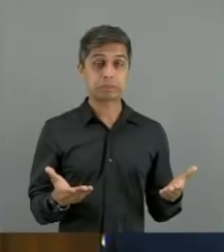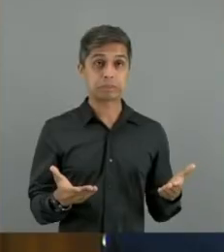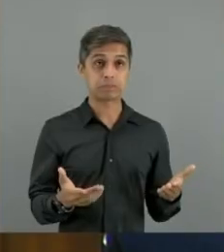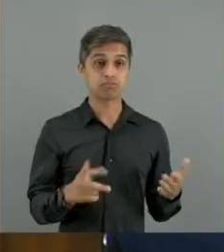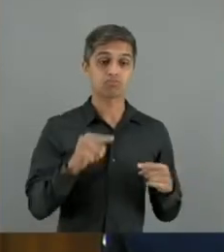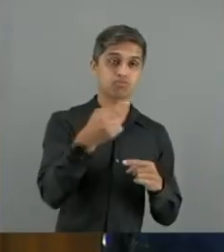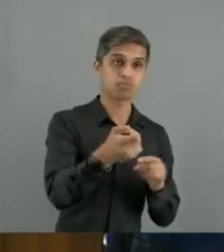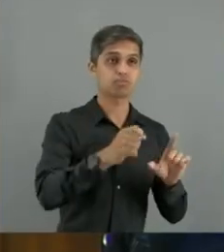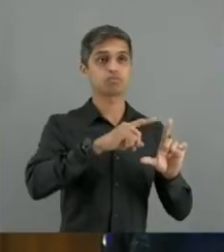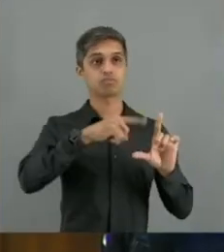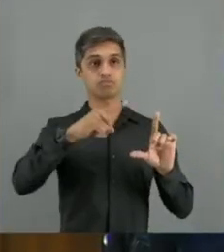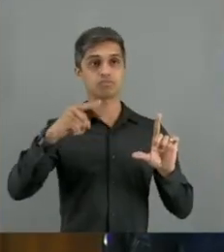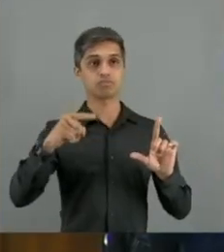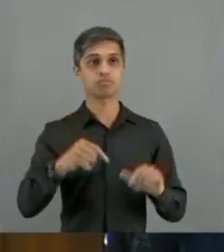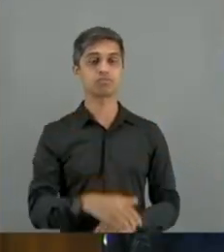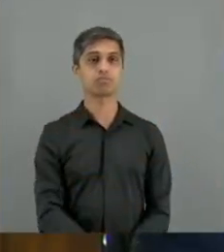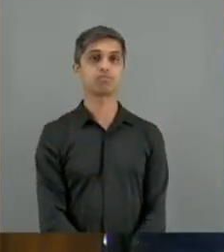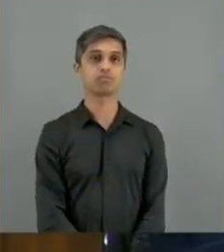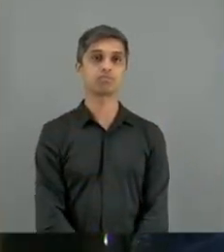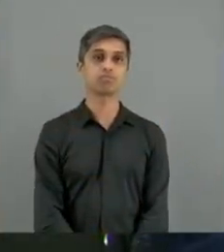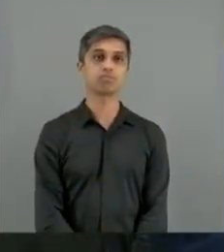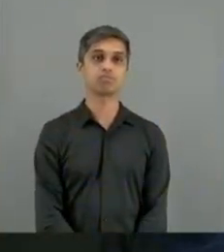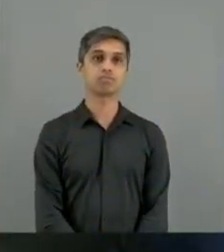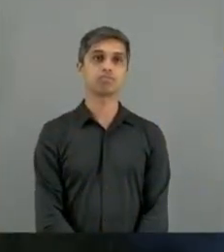Passa o próximo gráfico, por gentileza.